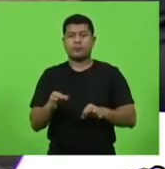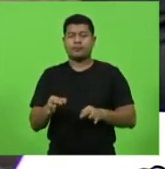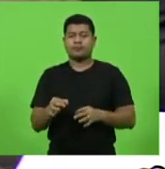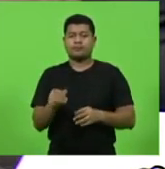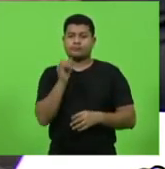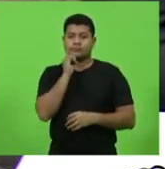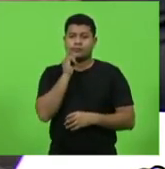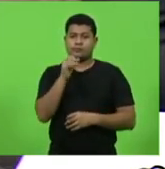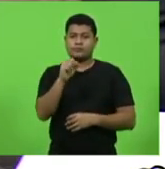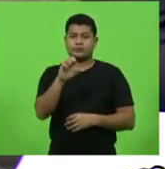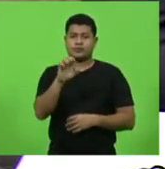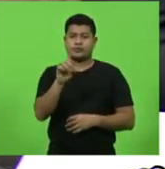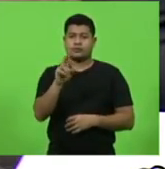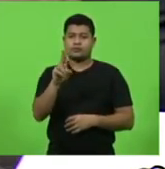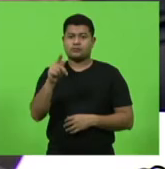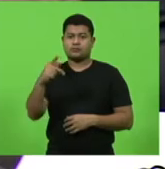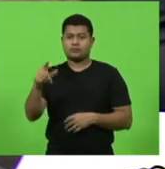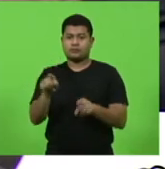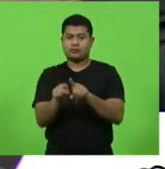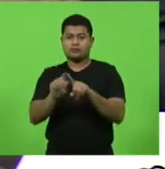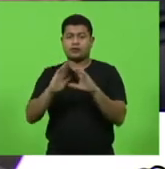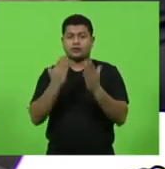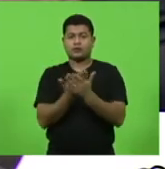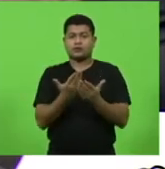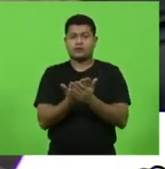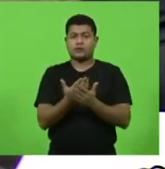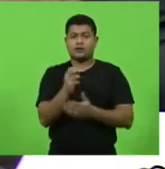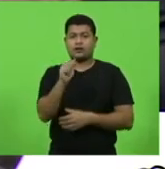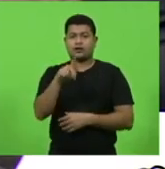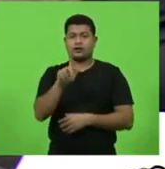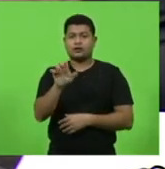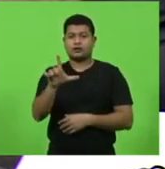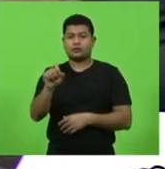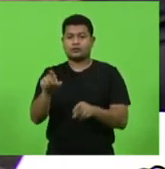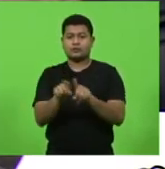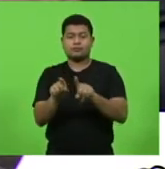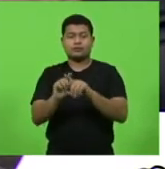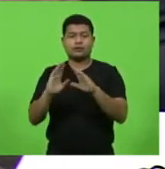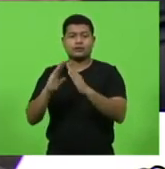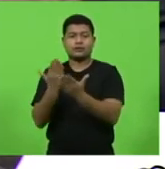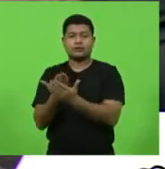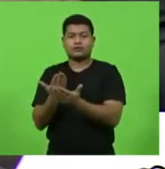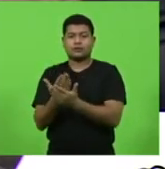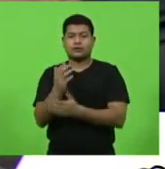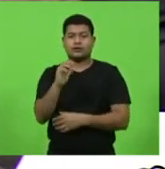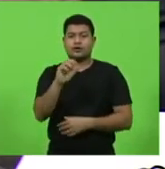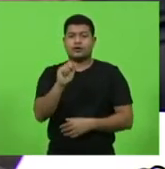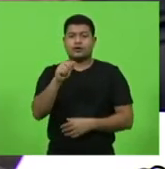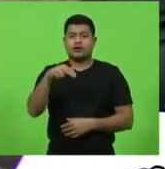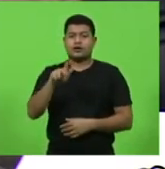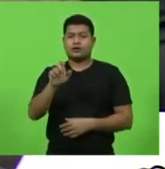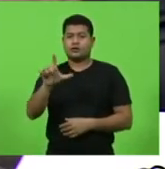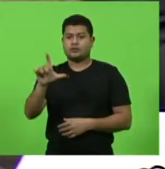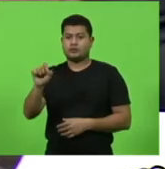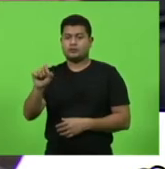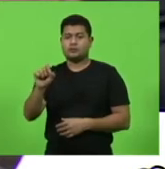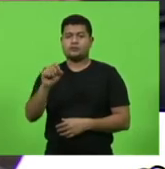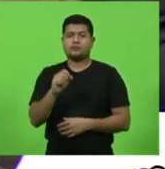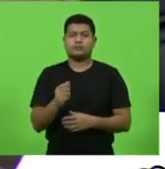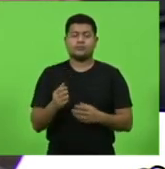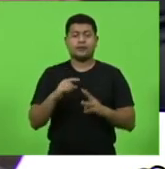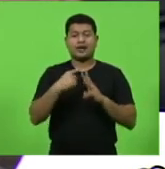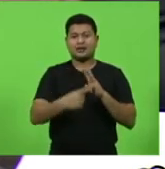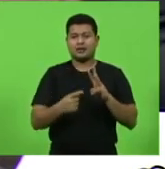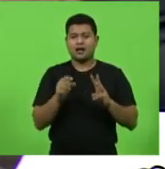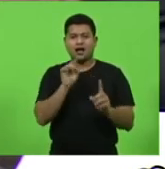de Rio Fortuna, a Escola Ângelo Cascais e a Escola Governador Ivo Silveira, ou seja, sempre dando muita atenção a cada uma das